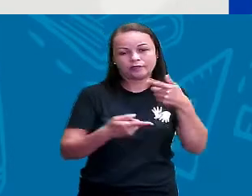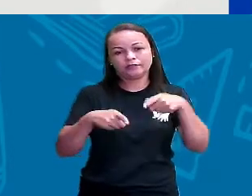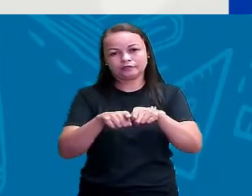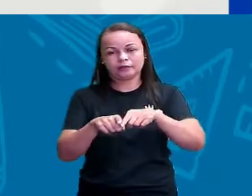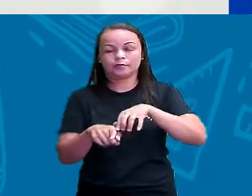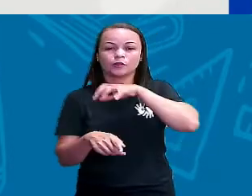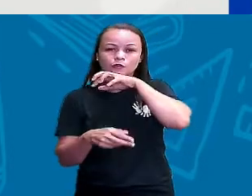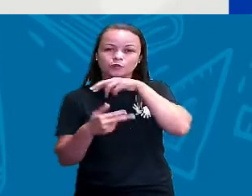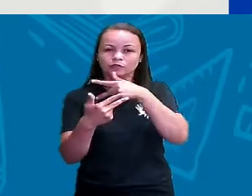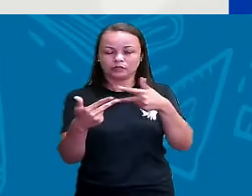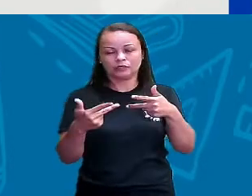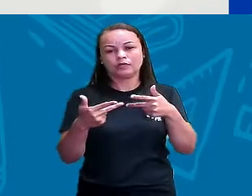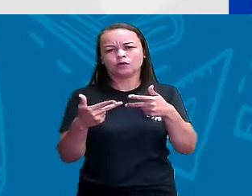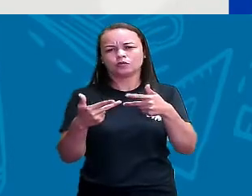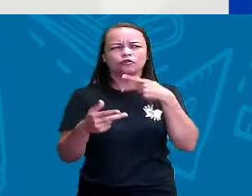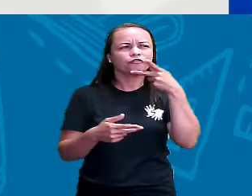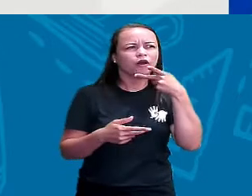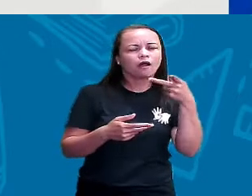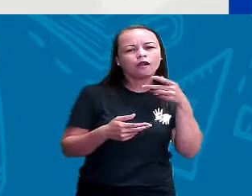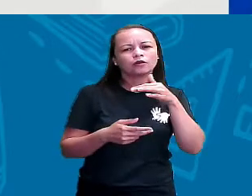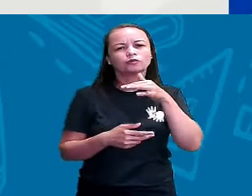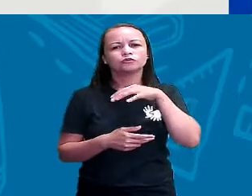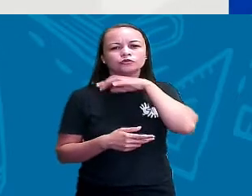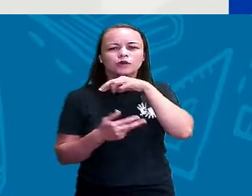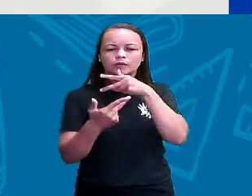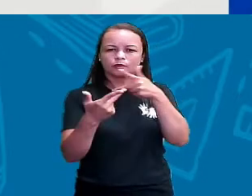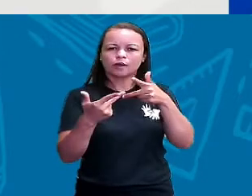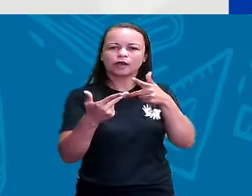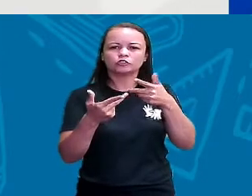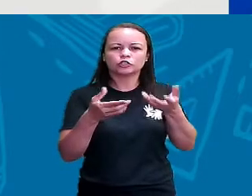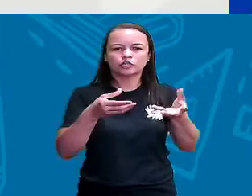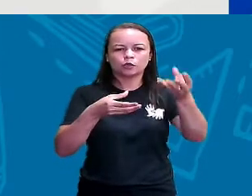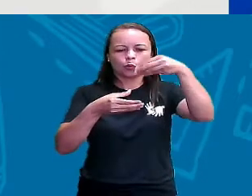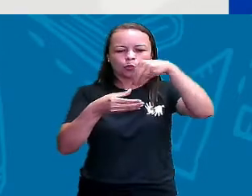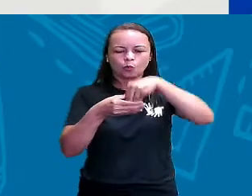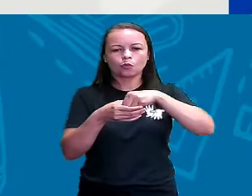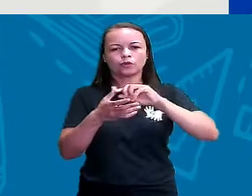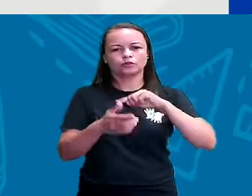falo de animais, inclui nós, seres humanos, tá certo?